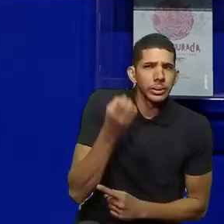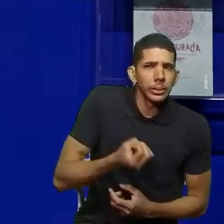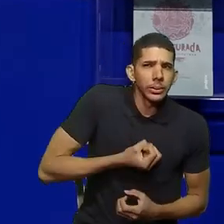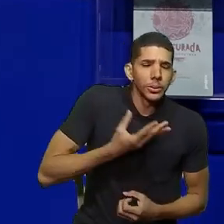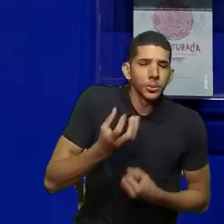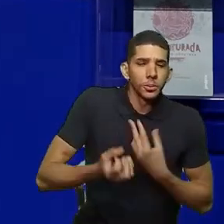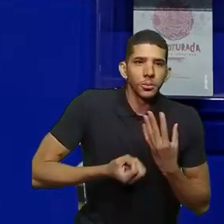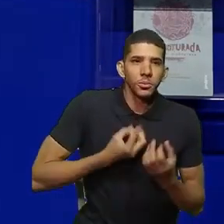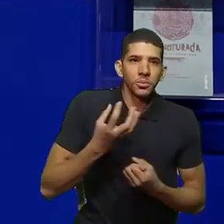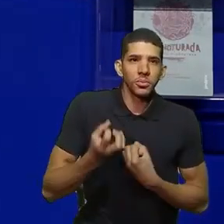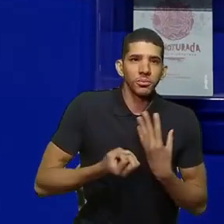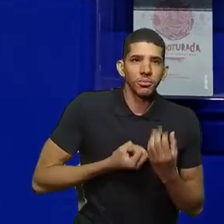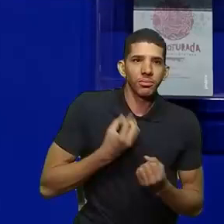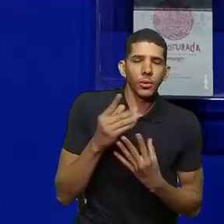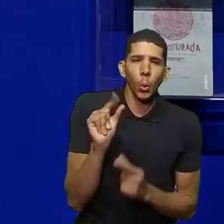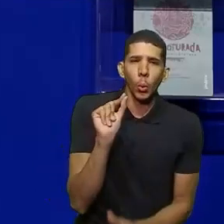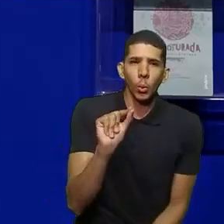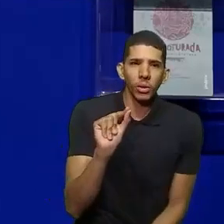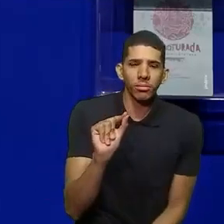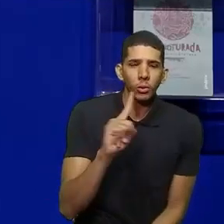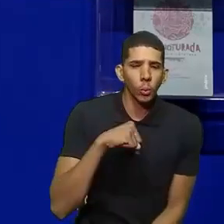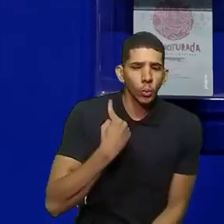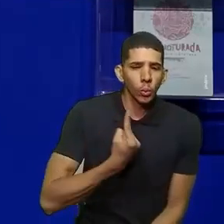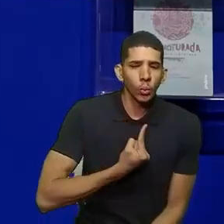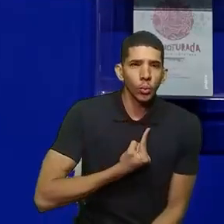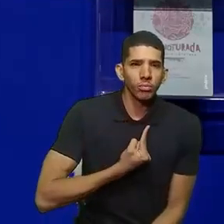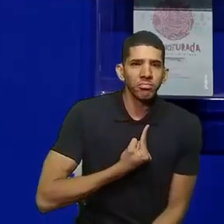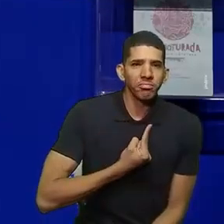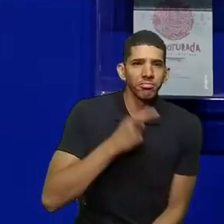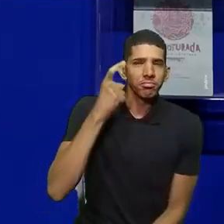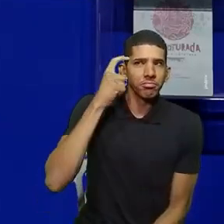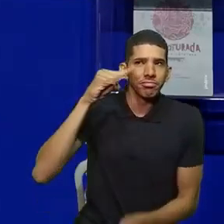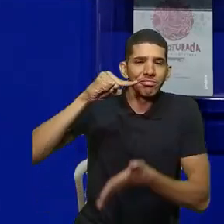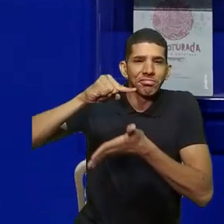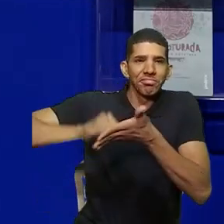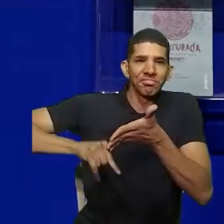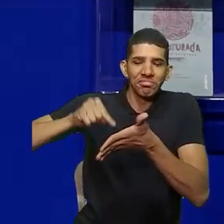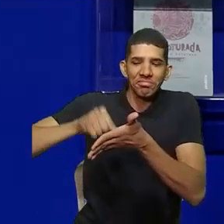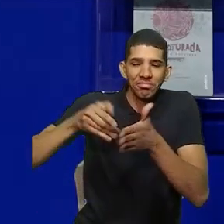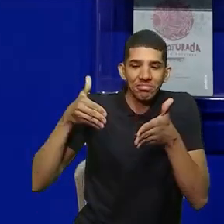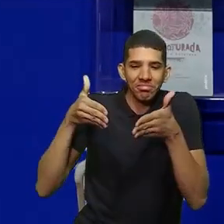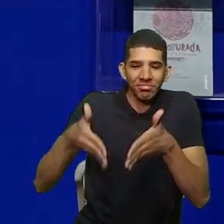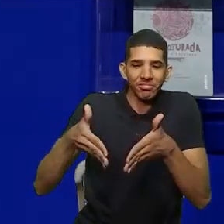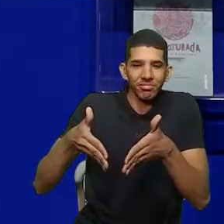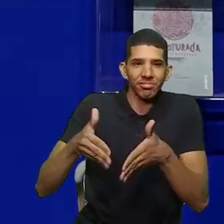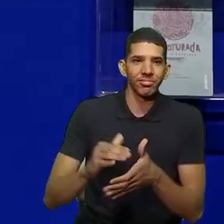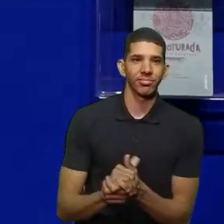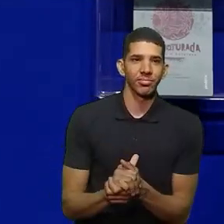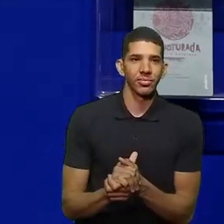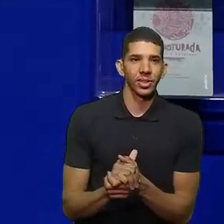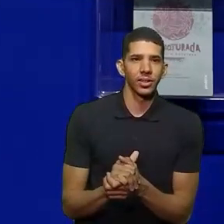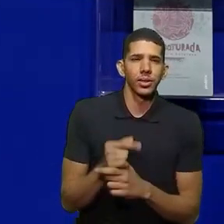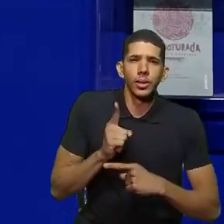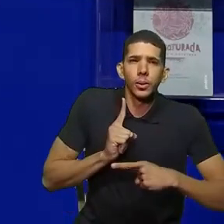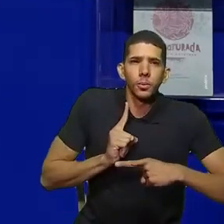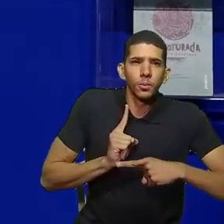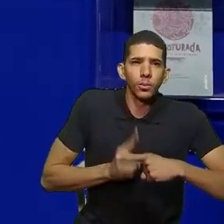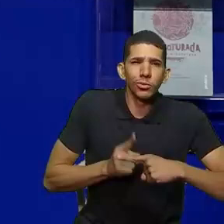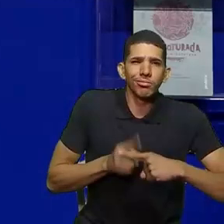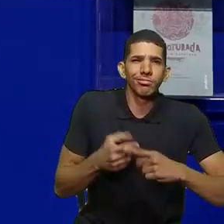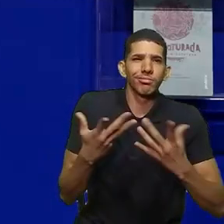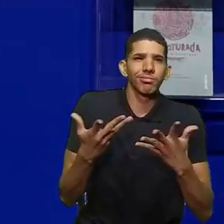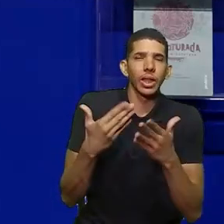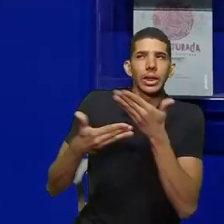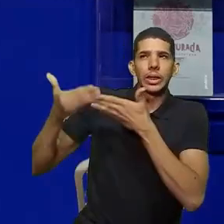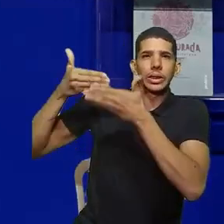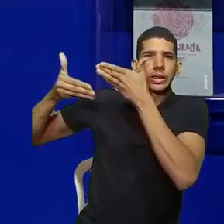de Óbito. A nossa certidão de óbito veio lavrada desde os porões do navio. Mas, apesar